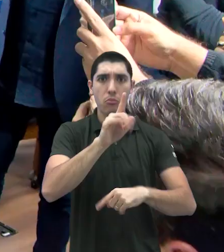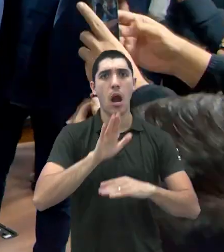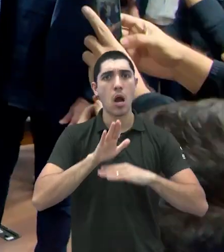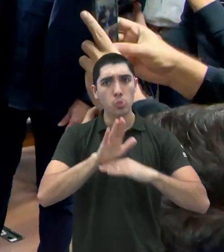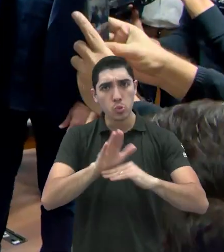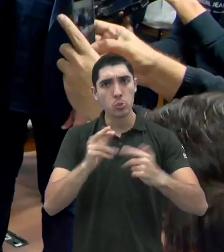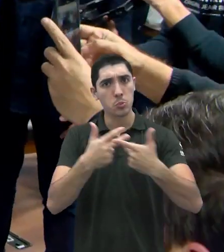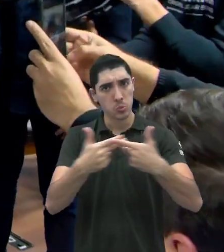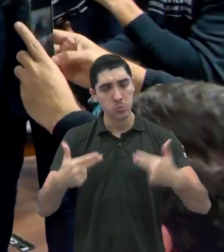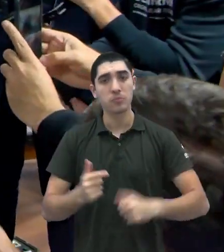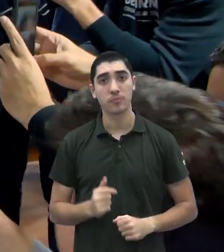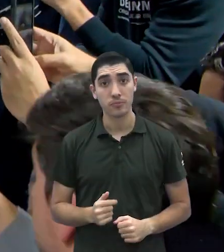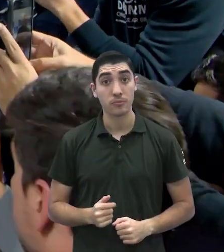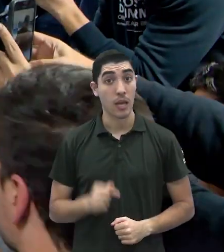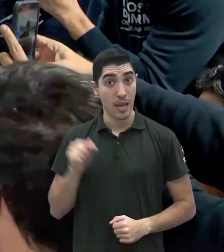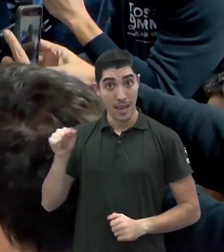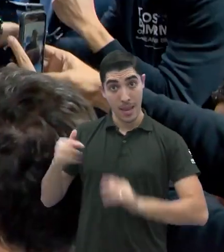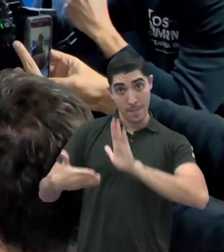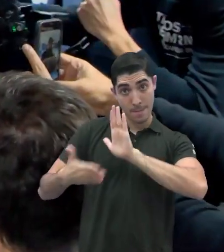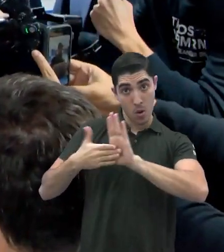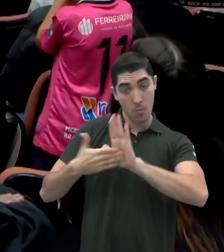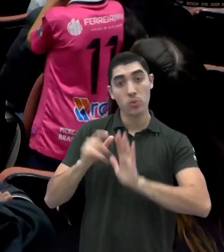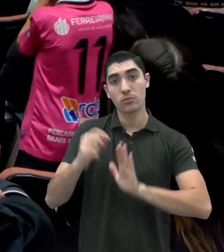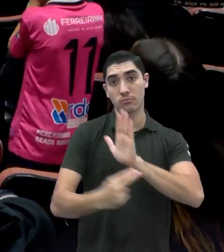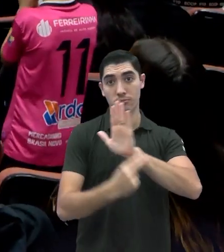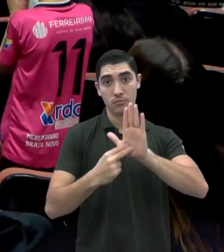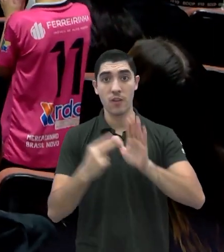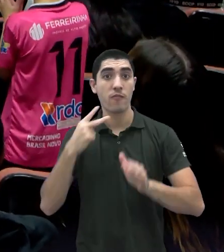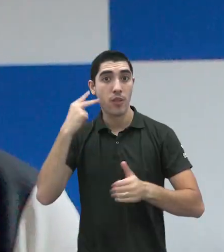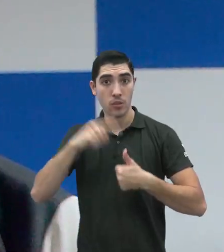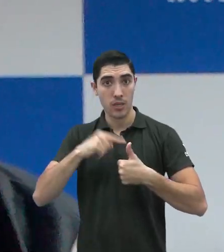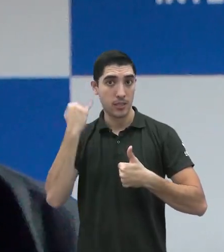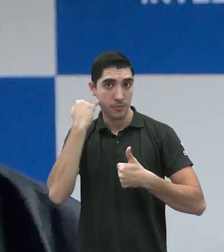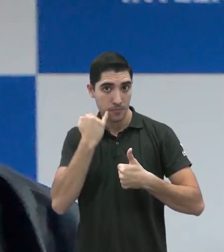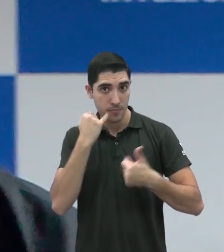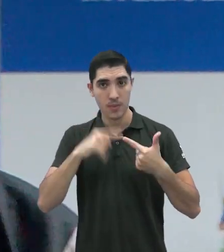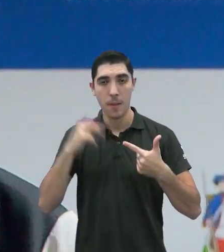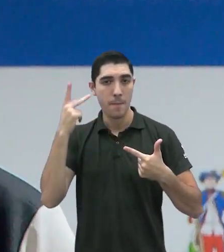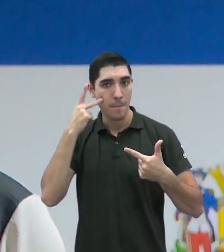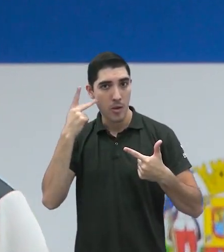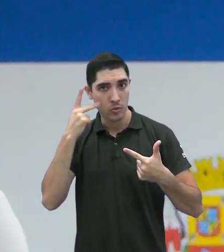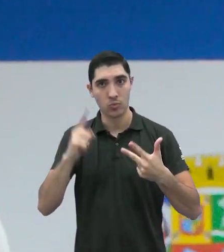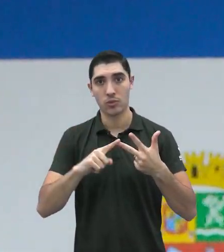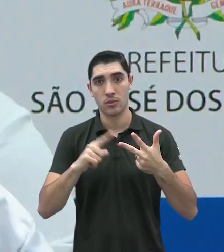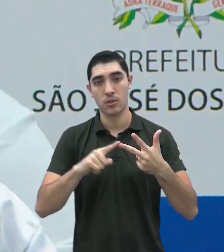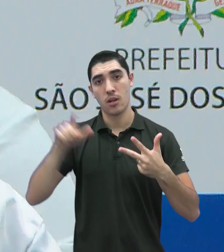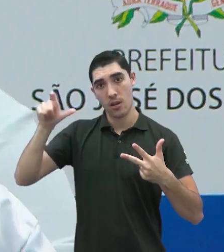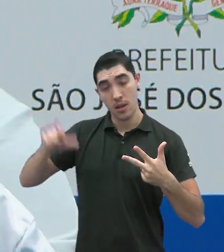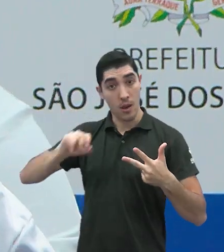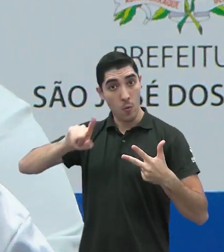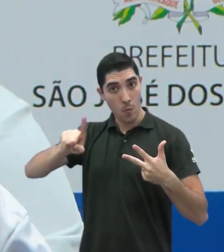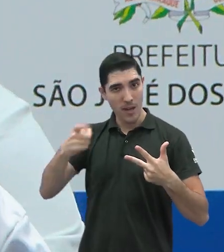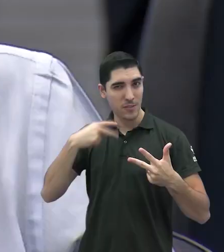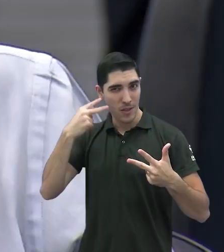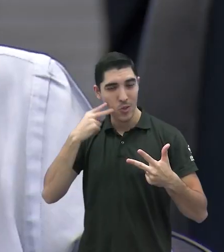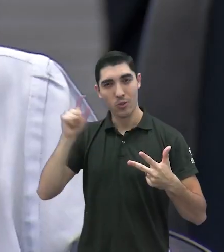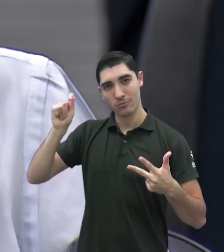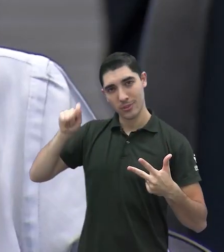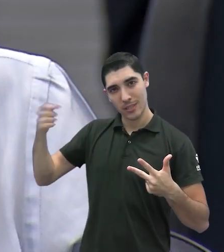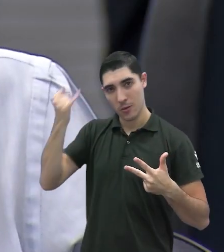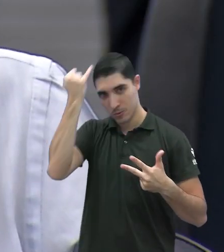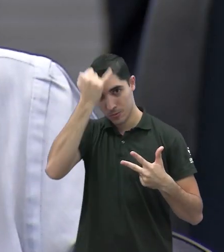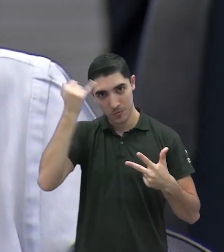e eficiência no desempenho de suas funções. A proposta é de autoria dos vereadores Zé Luiz, Rafael Pascucci e